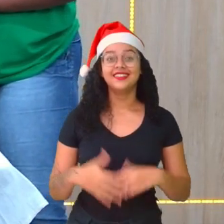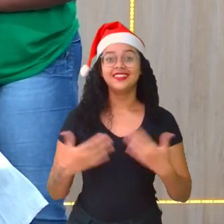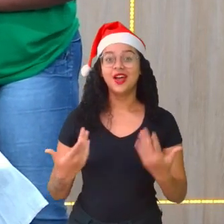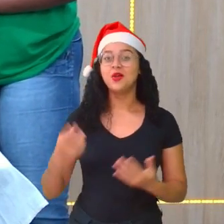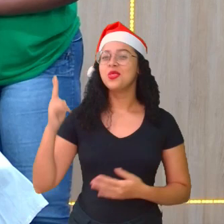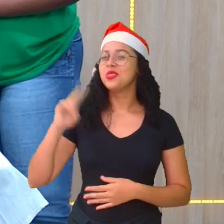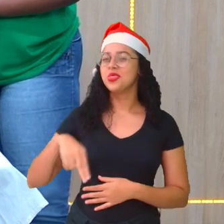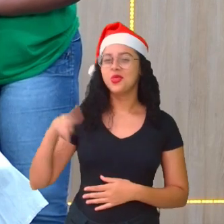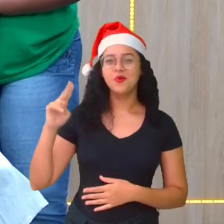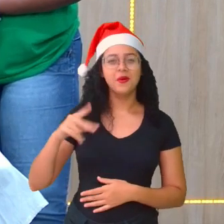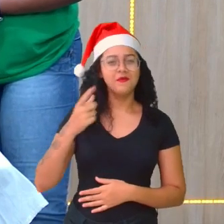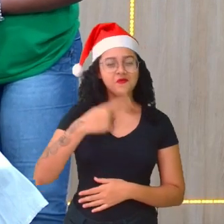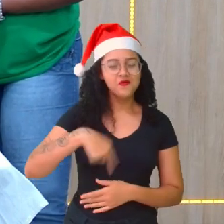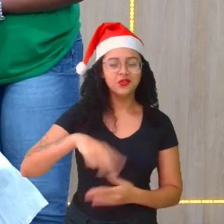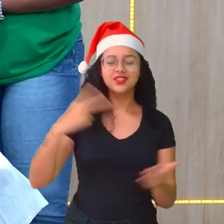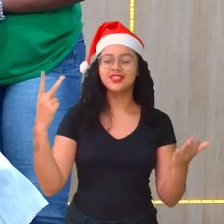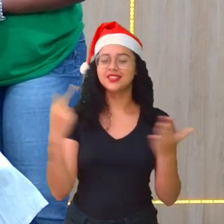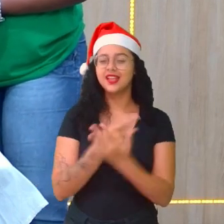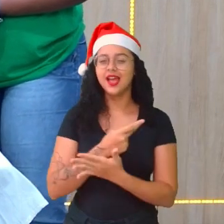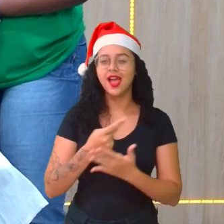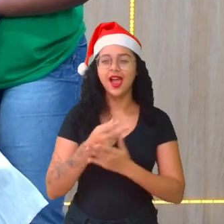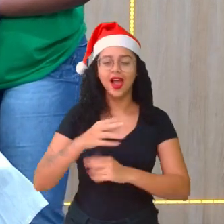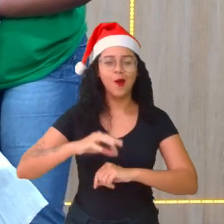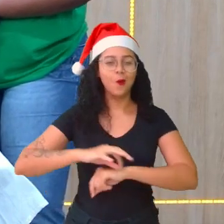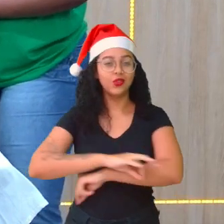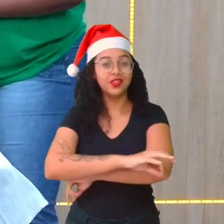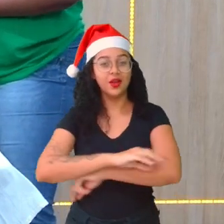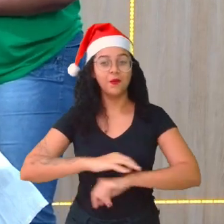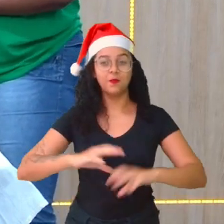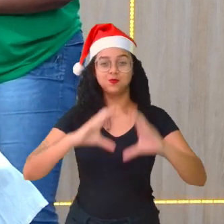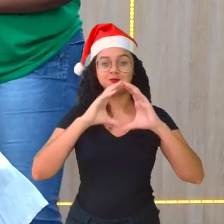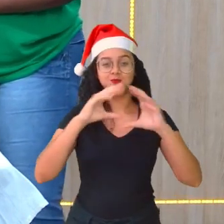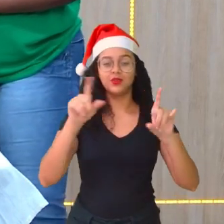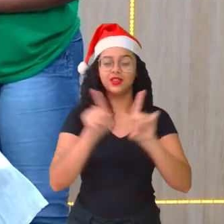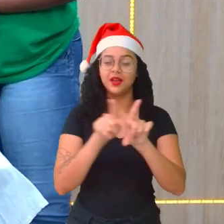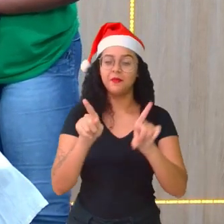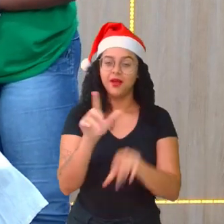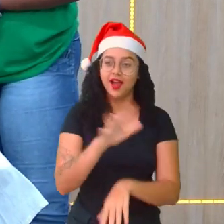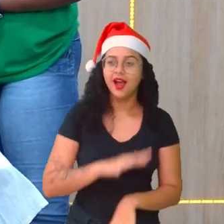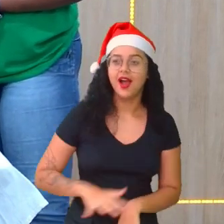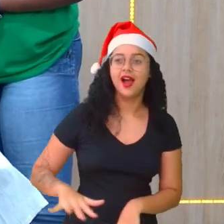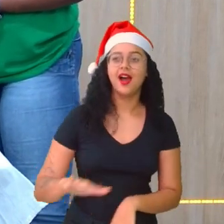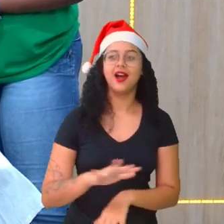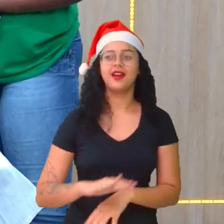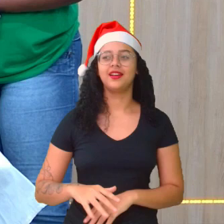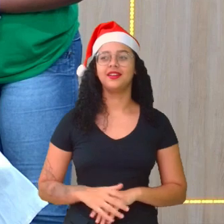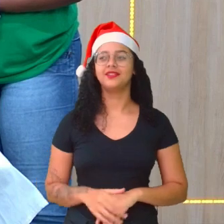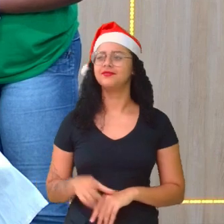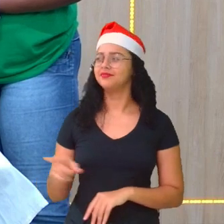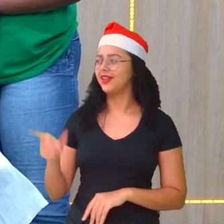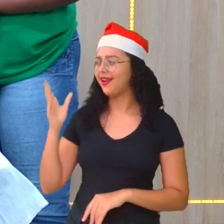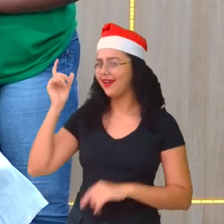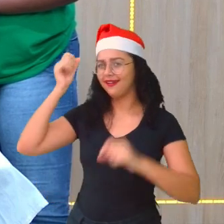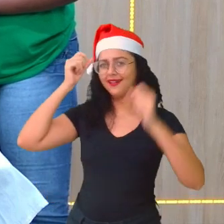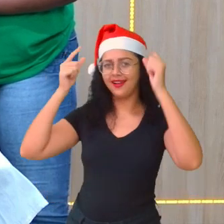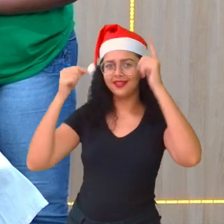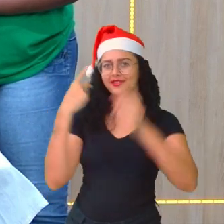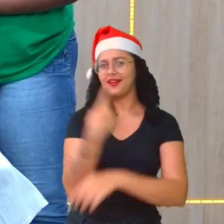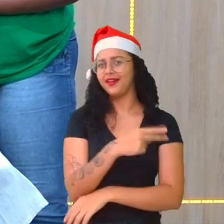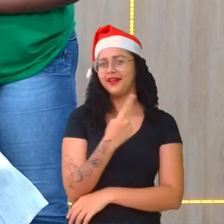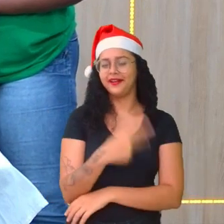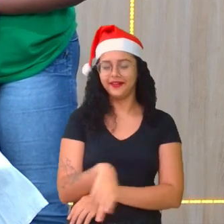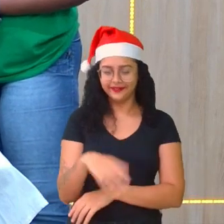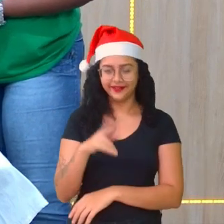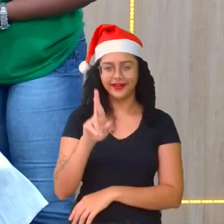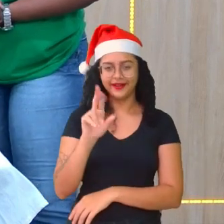Nunca mais vocês vão errar nem o comprimento da circunferência e nem a área do círculo. Pensa numa criatura criativa, é rica de matemática.